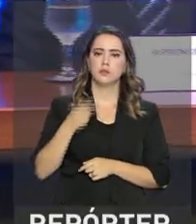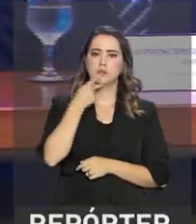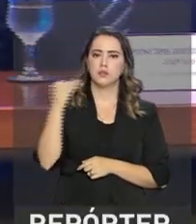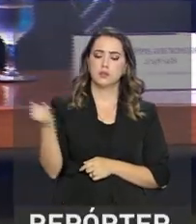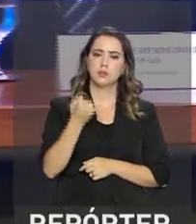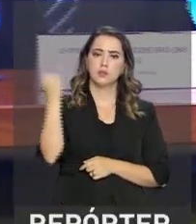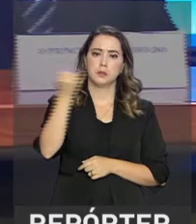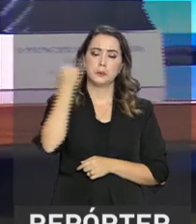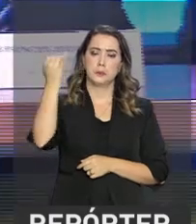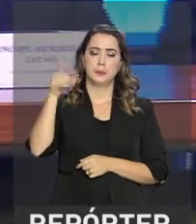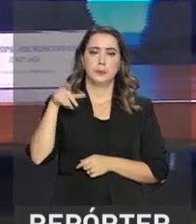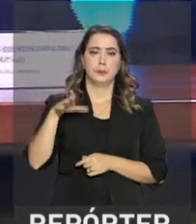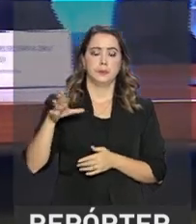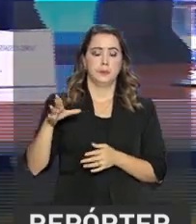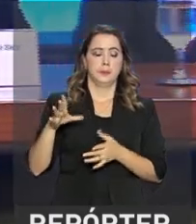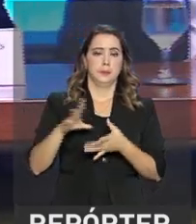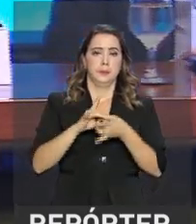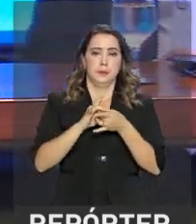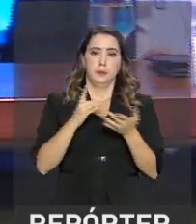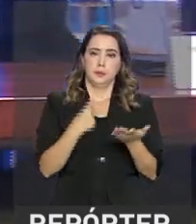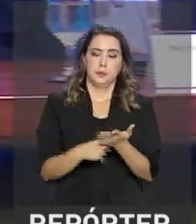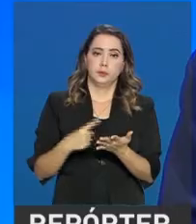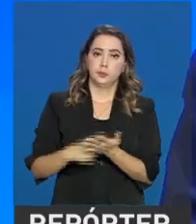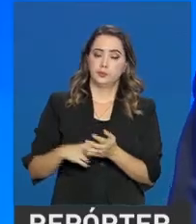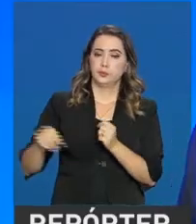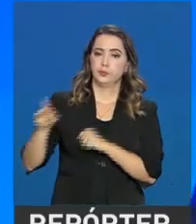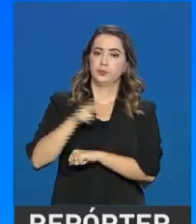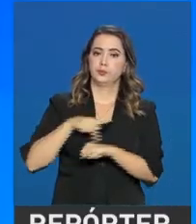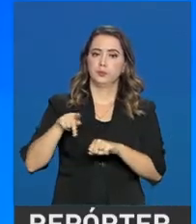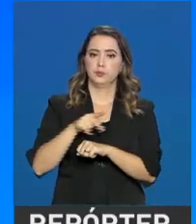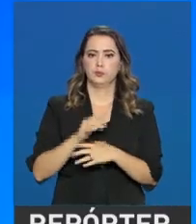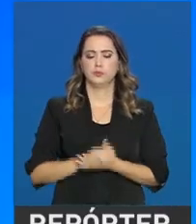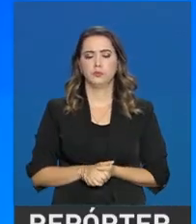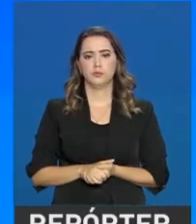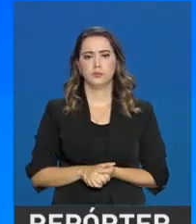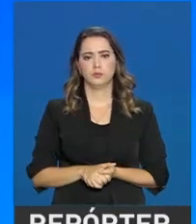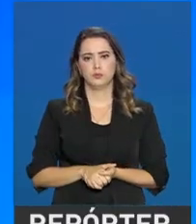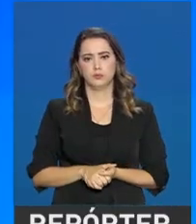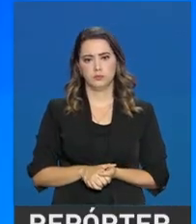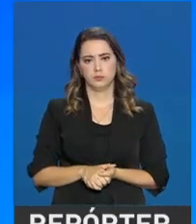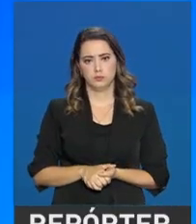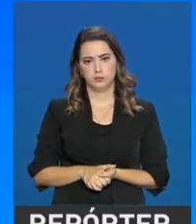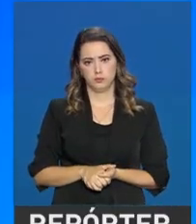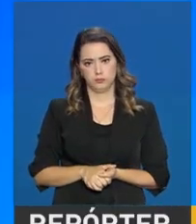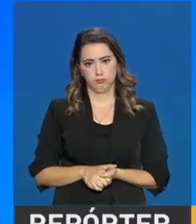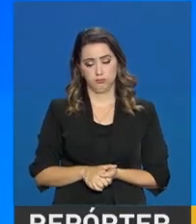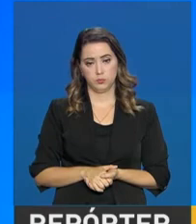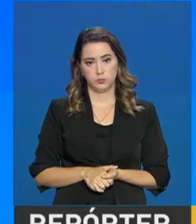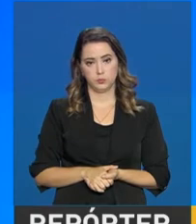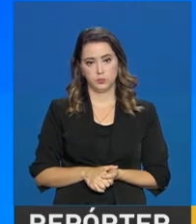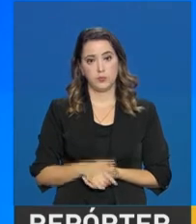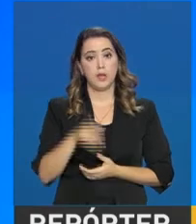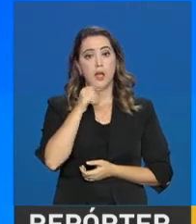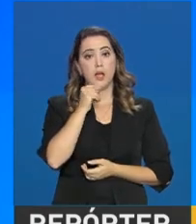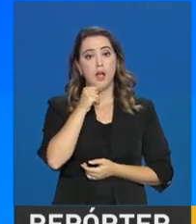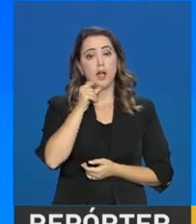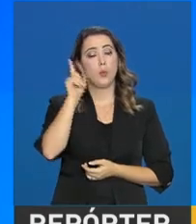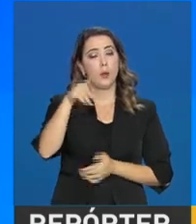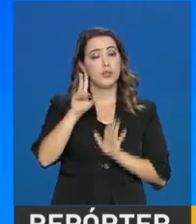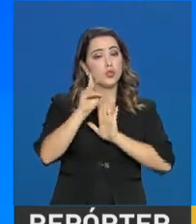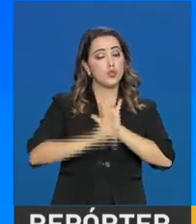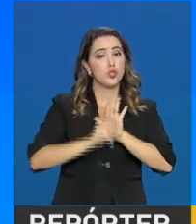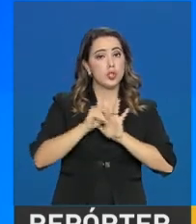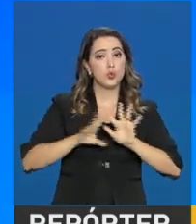da cooperação entre os países o acesso à água potável é um direito de todo ser humano